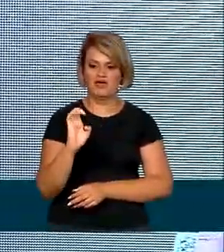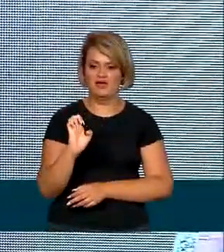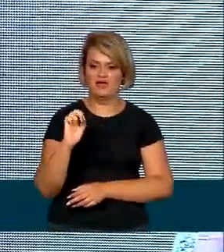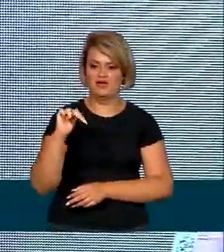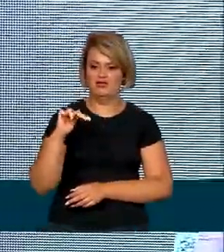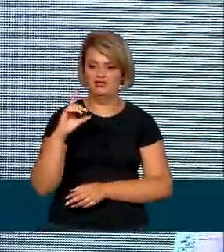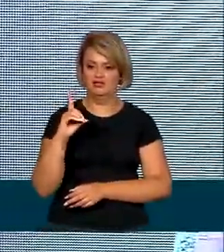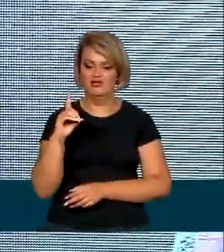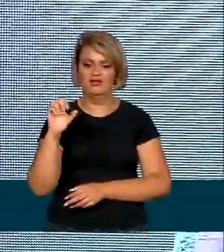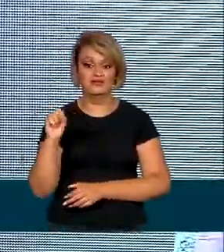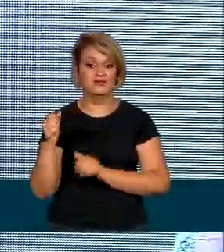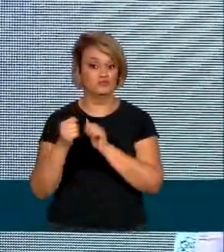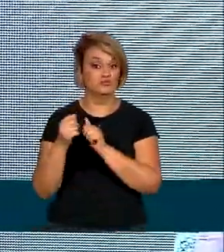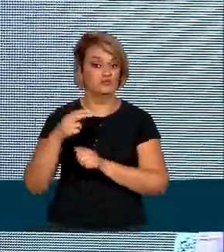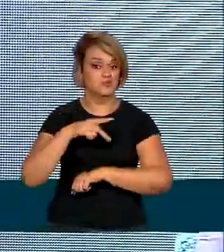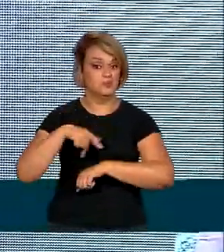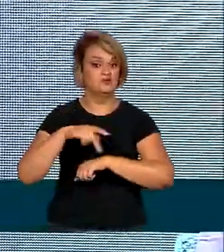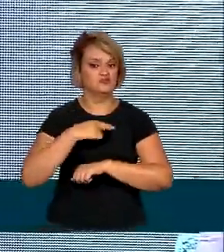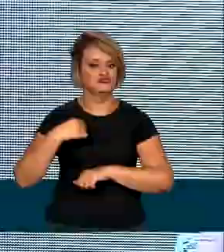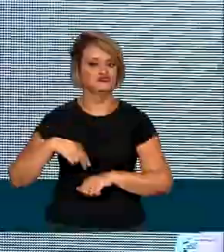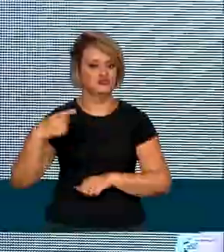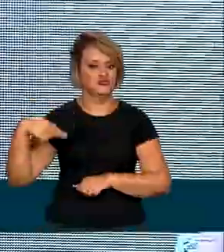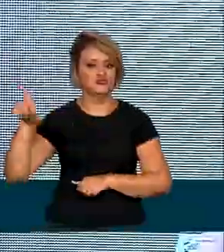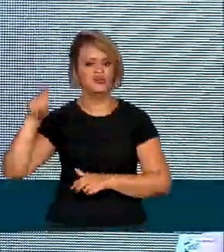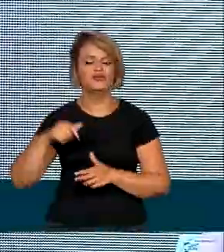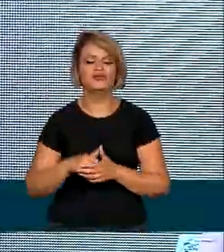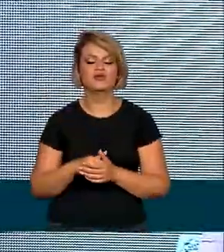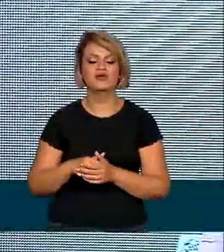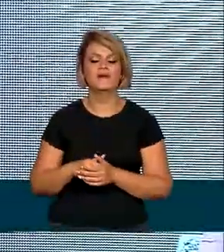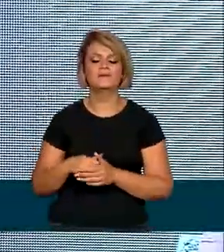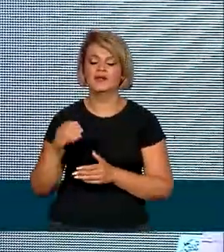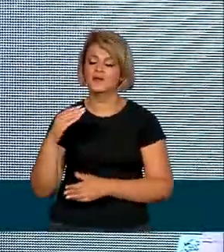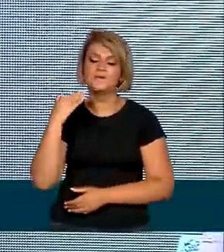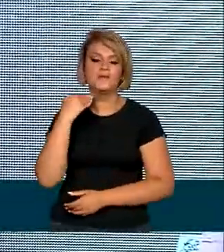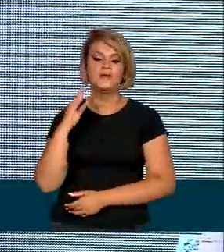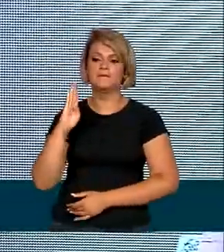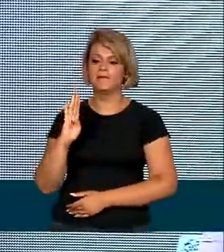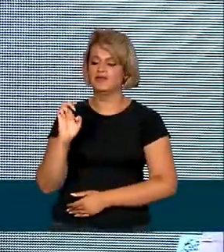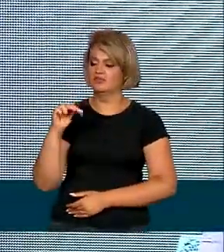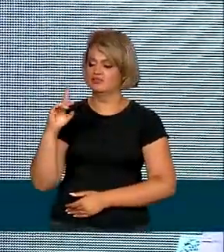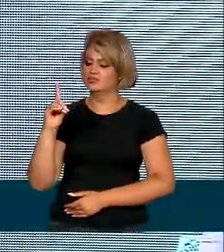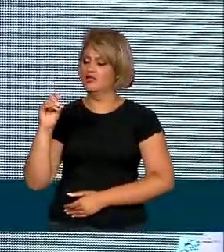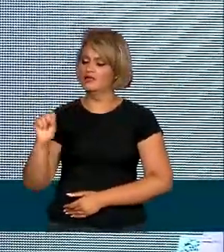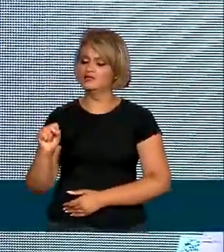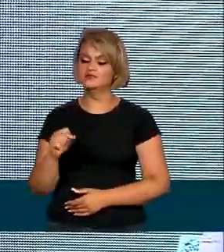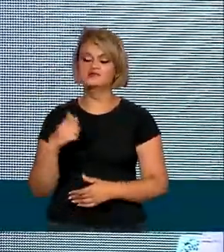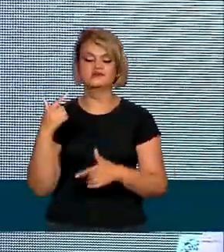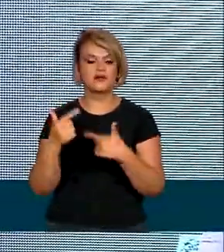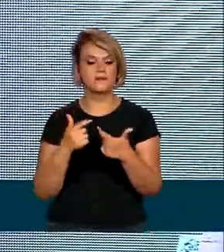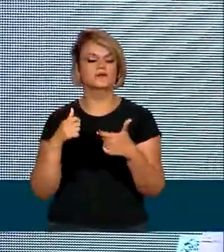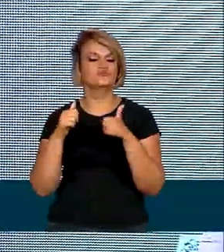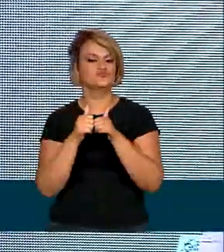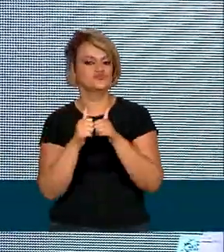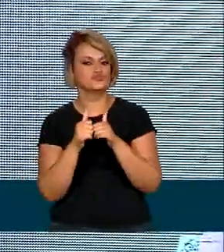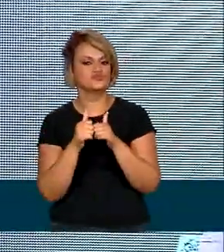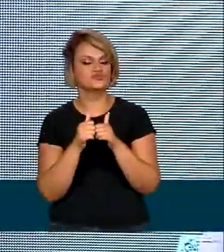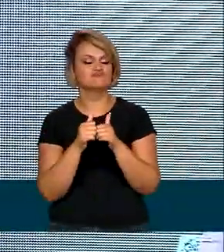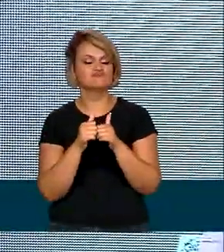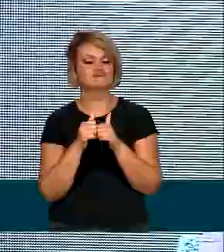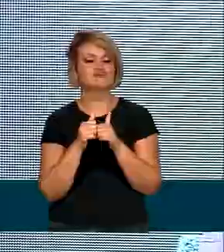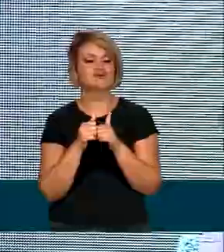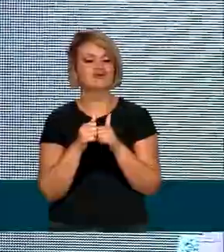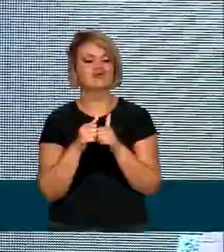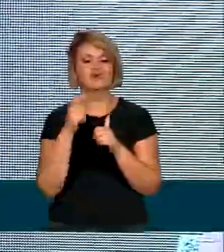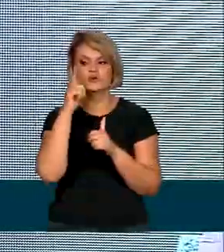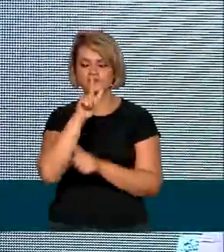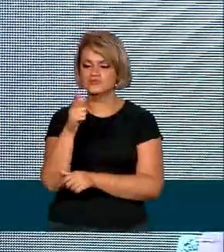acompanhando o presidente para que possamos eventualmente o Ben 10 passar a operar através de do Ben 10